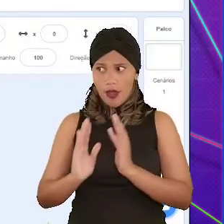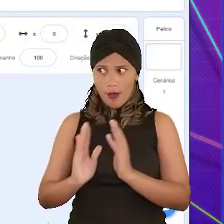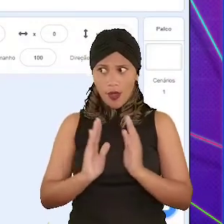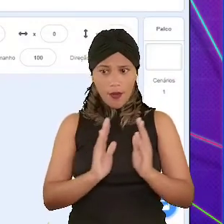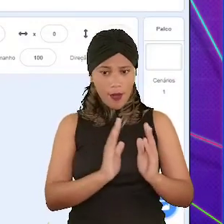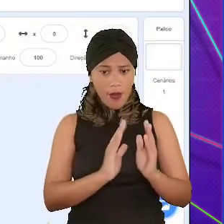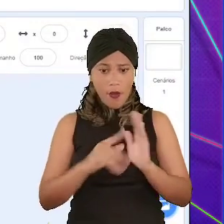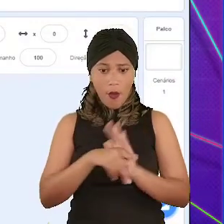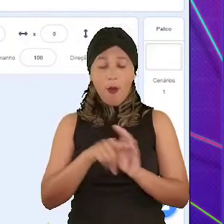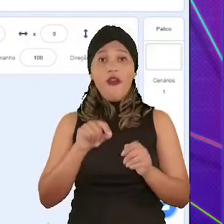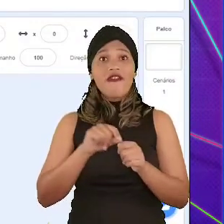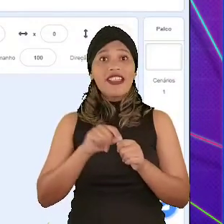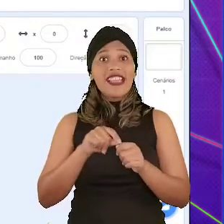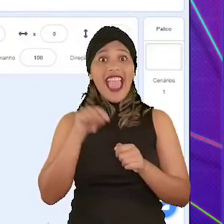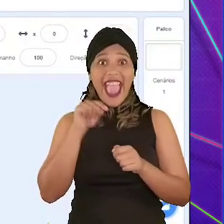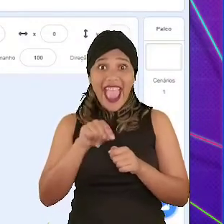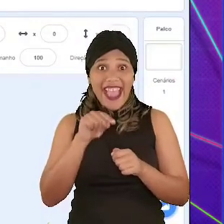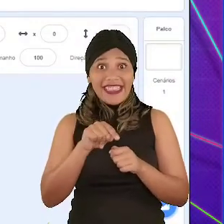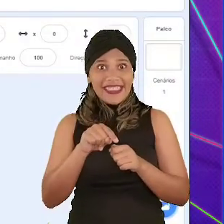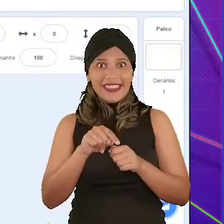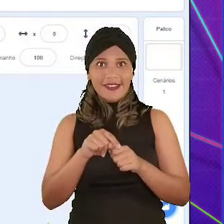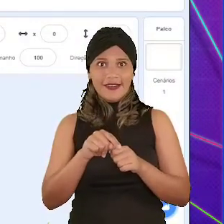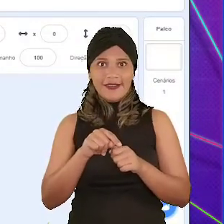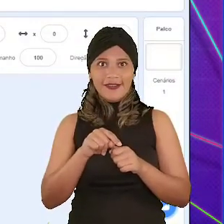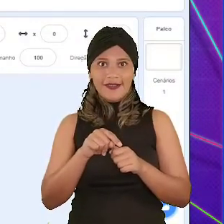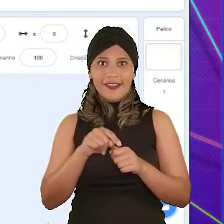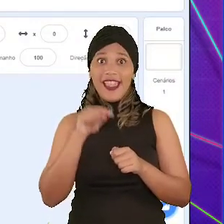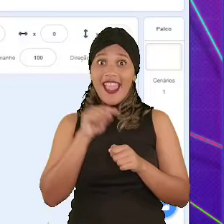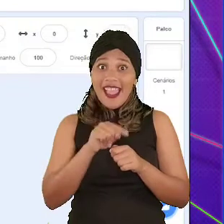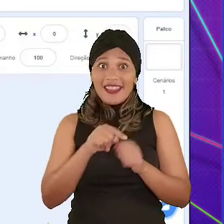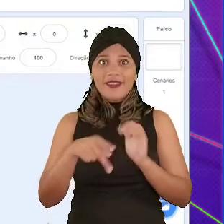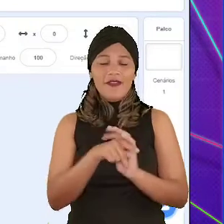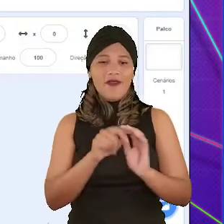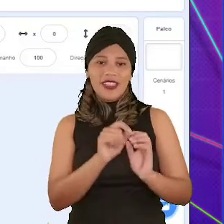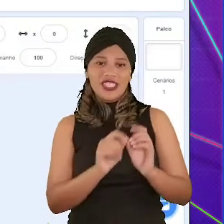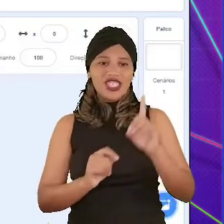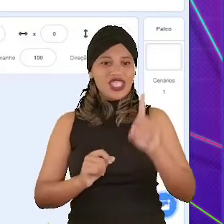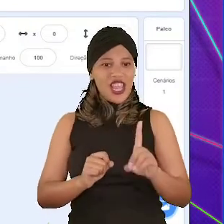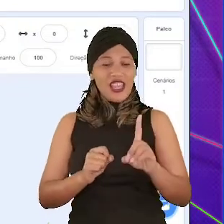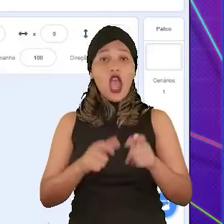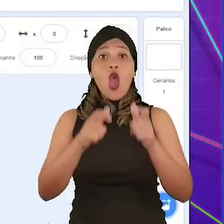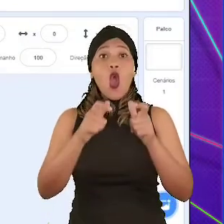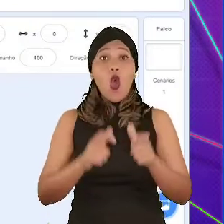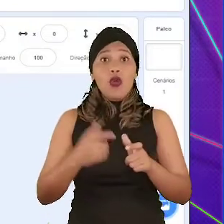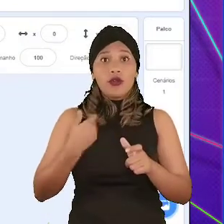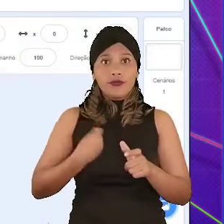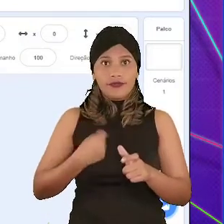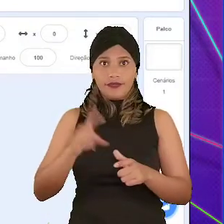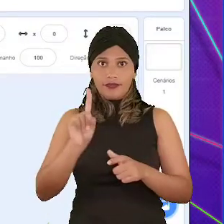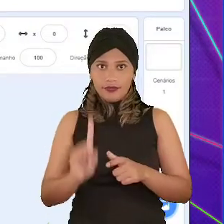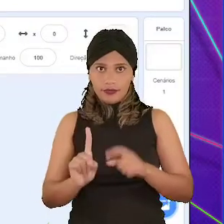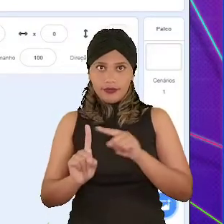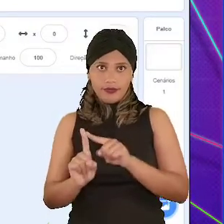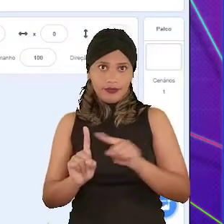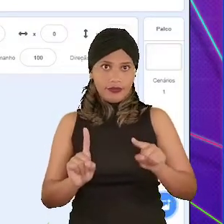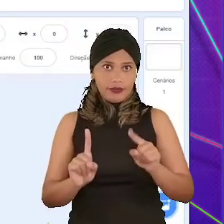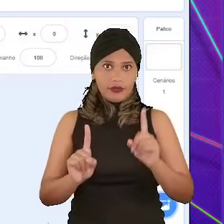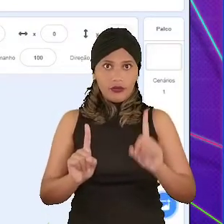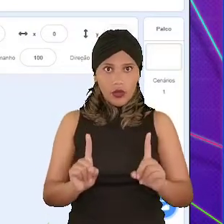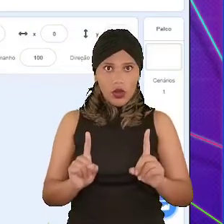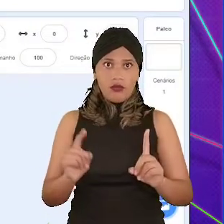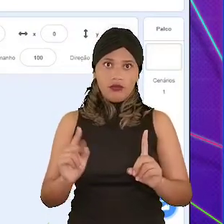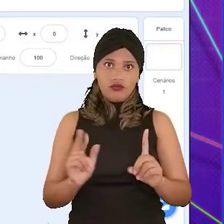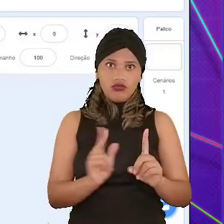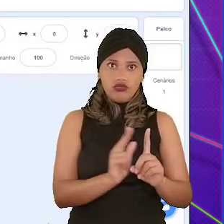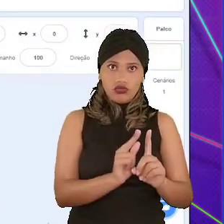e aqui que nós veremos as sequências de Sprite que vão fazer essa animação a barra direita ainda nos dá informação sobre onde nosso personagem está no